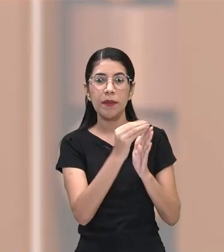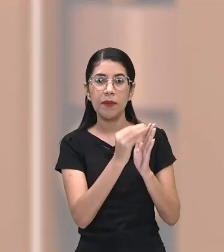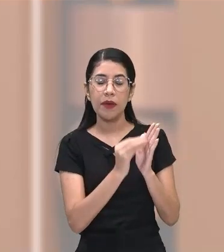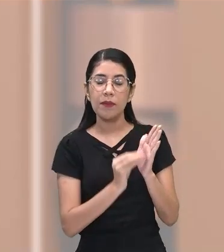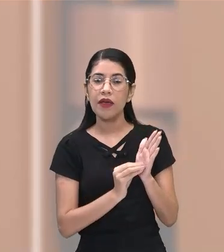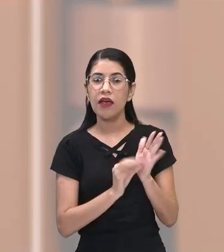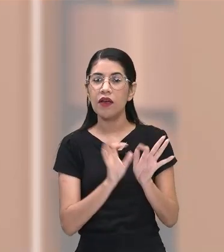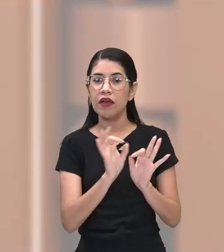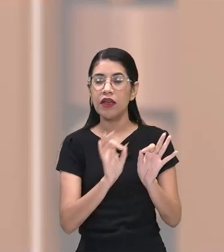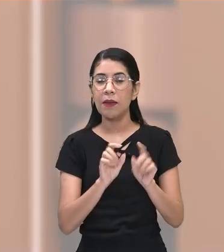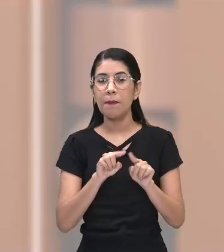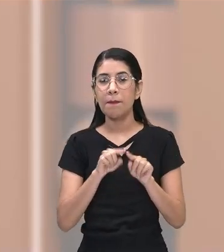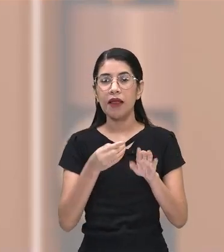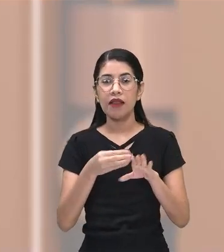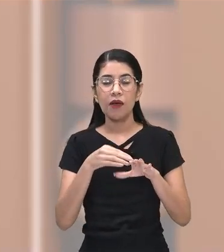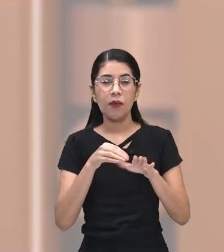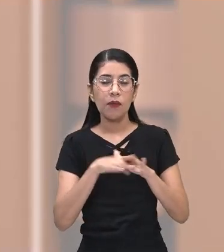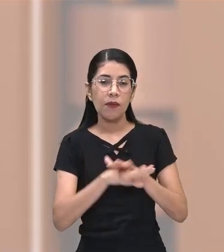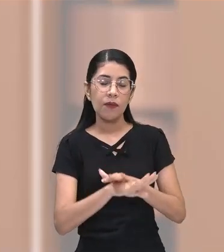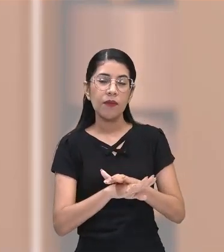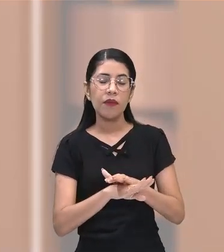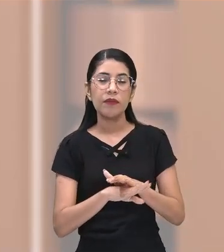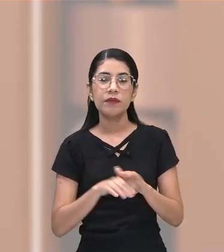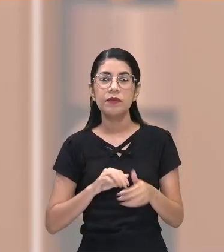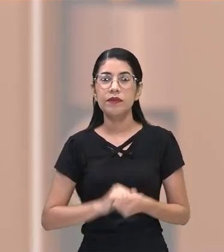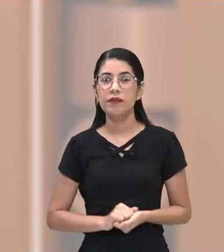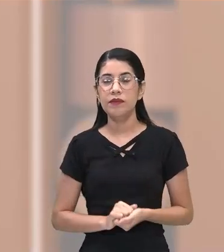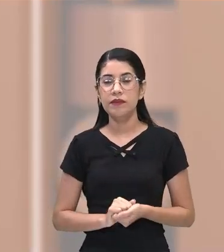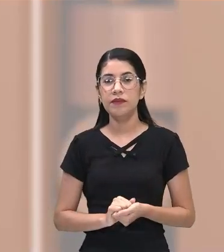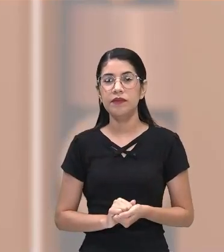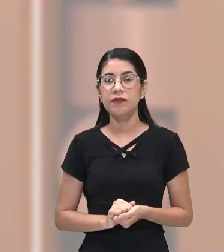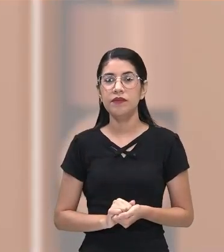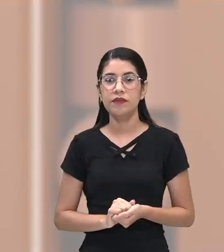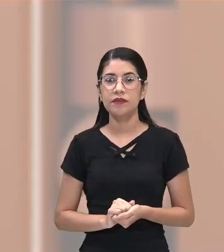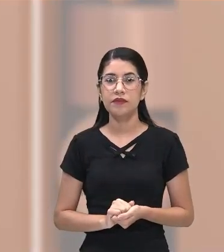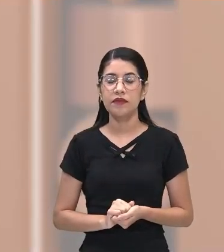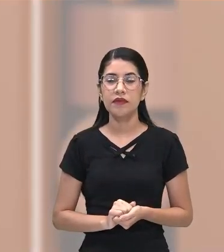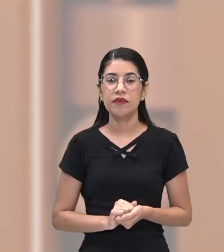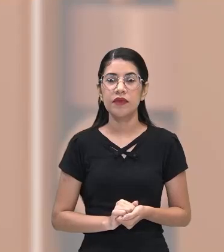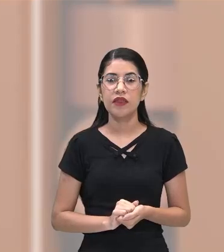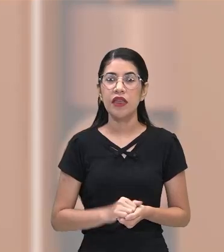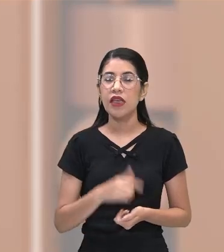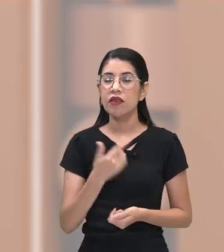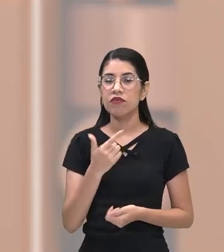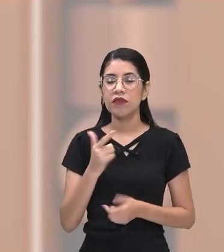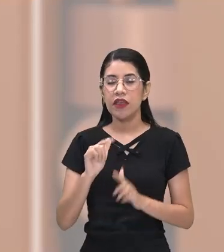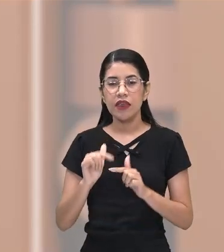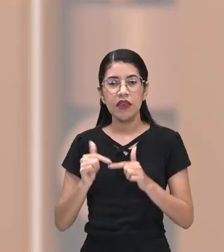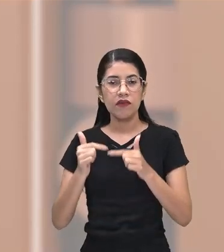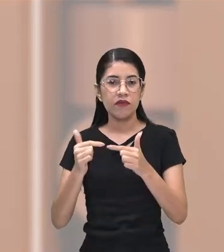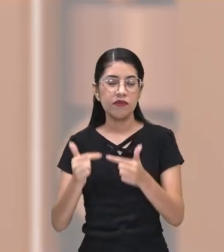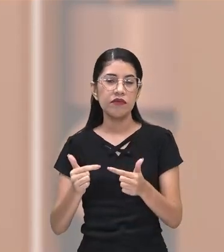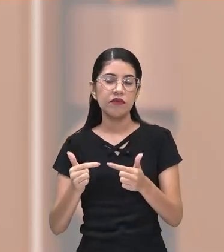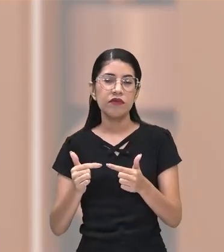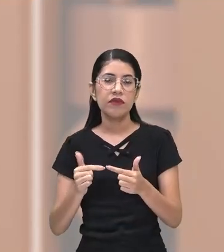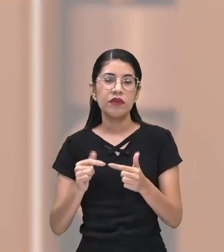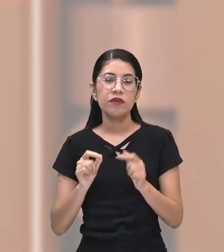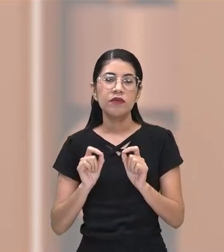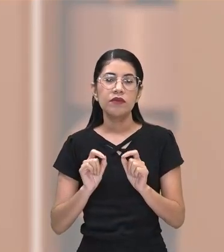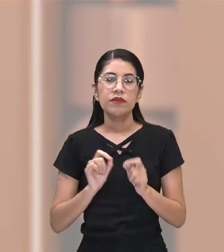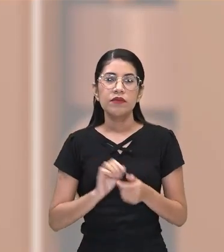ele está engavetado, não trazendo ali uma efetiva